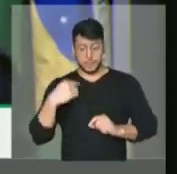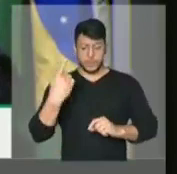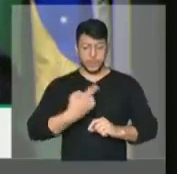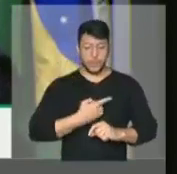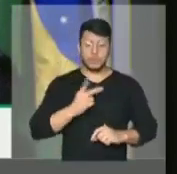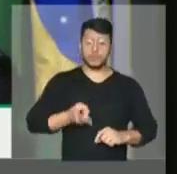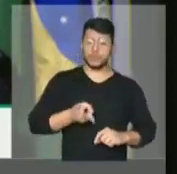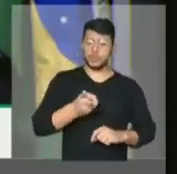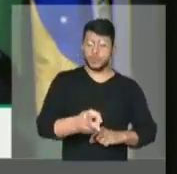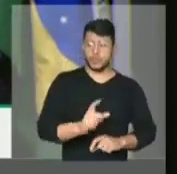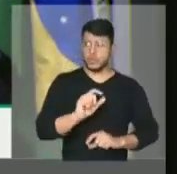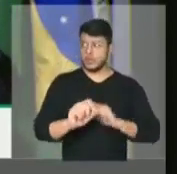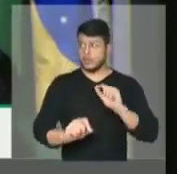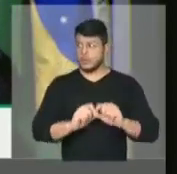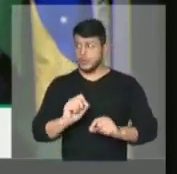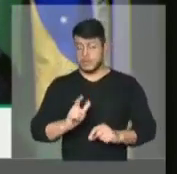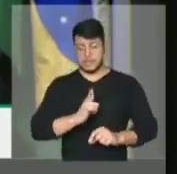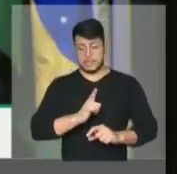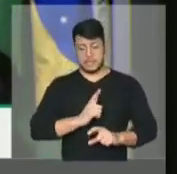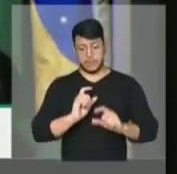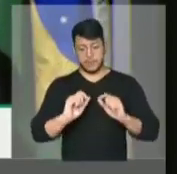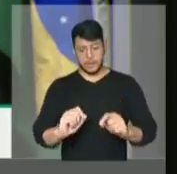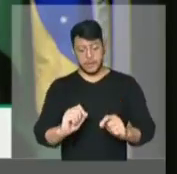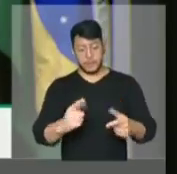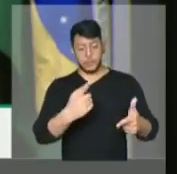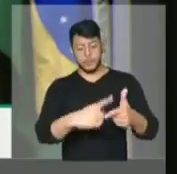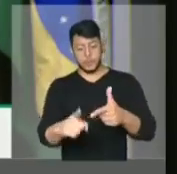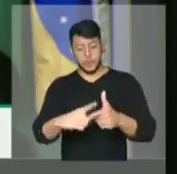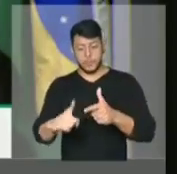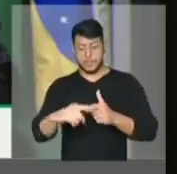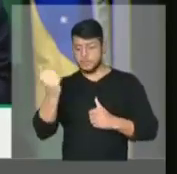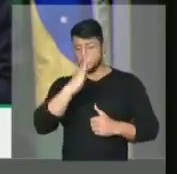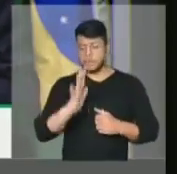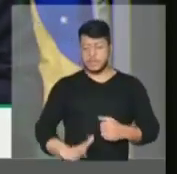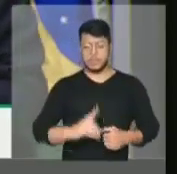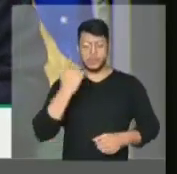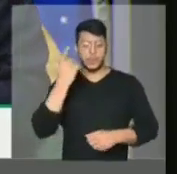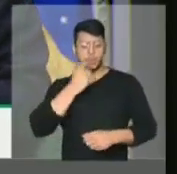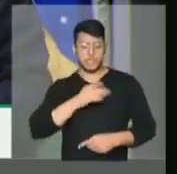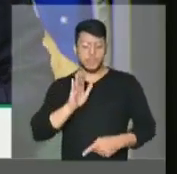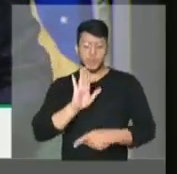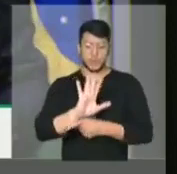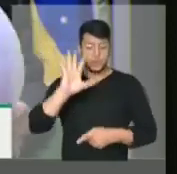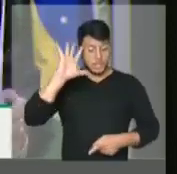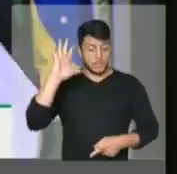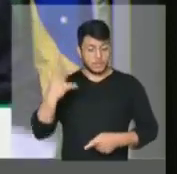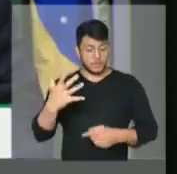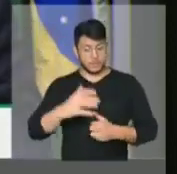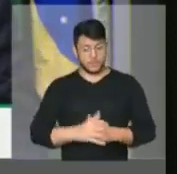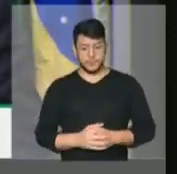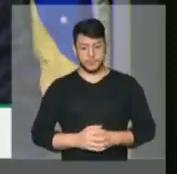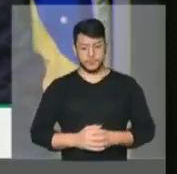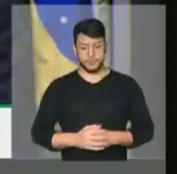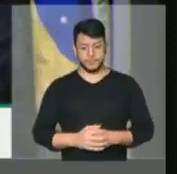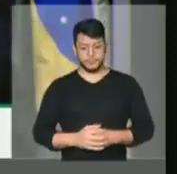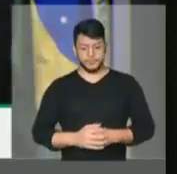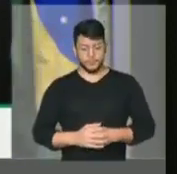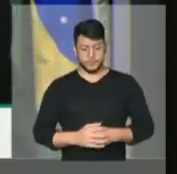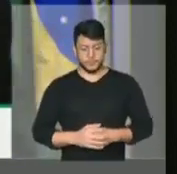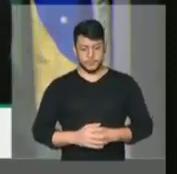pragmática dos problemas do Brasil. É isso o que a população brasileira espera de todos